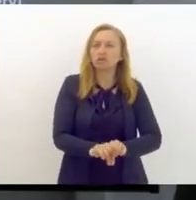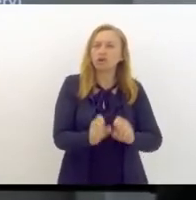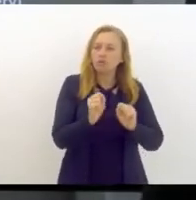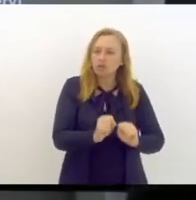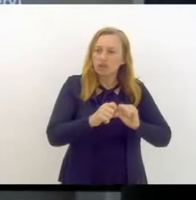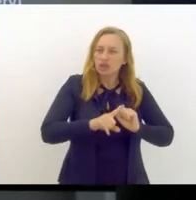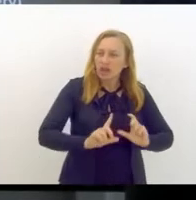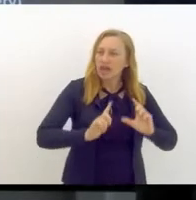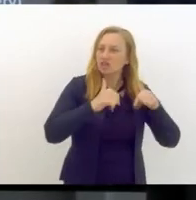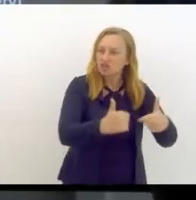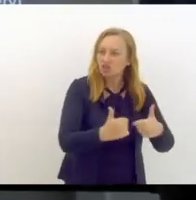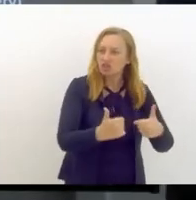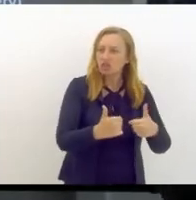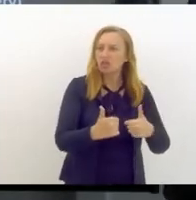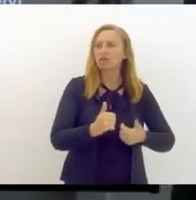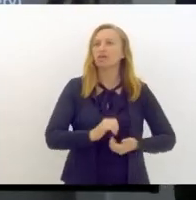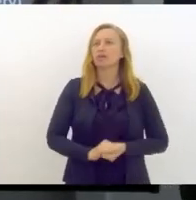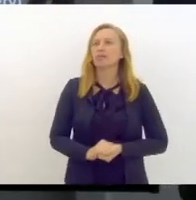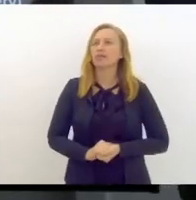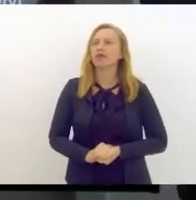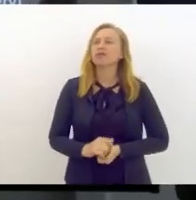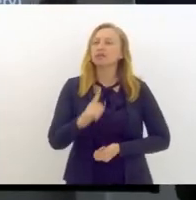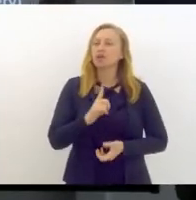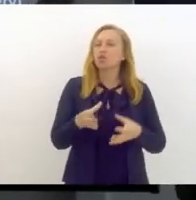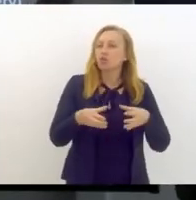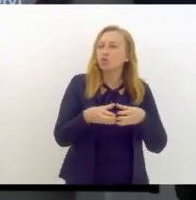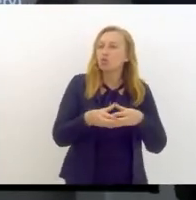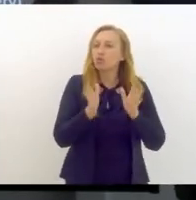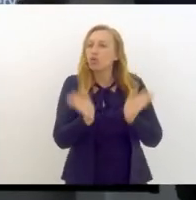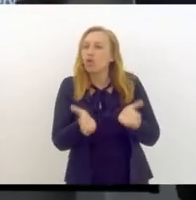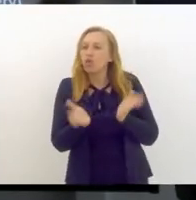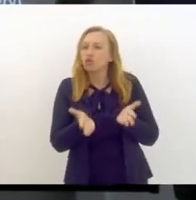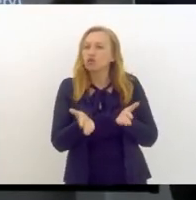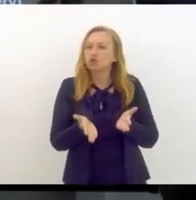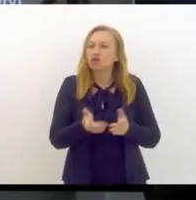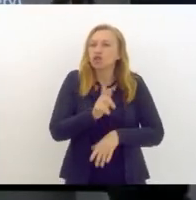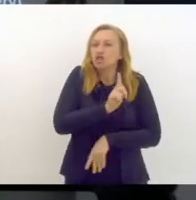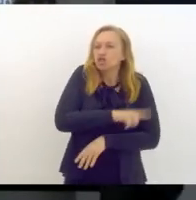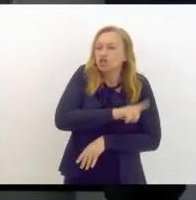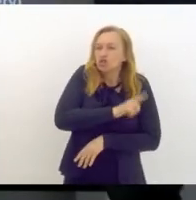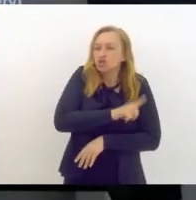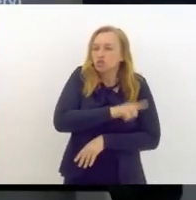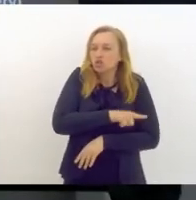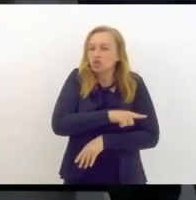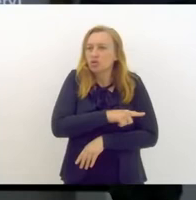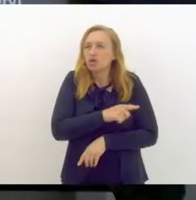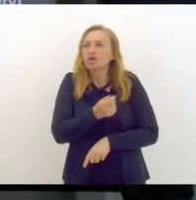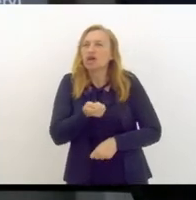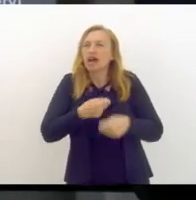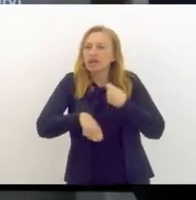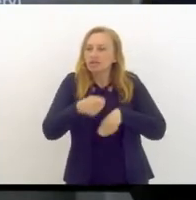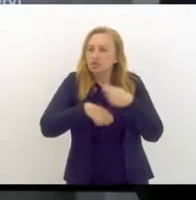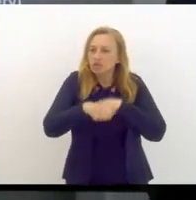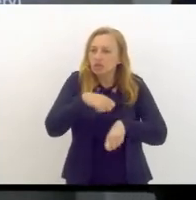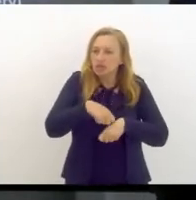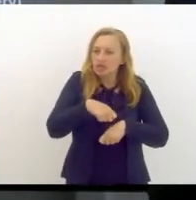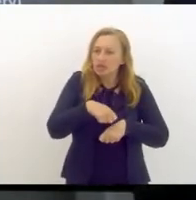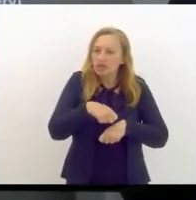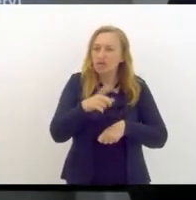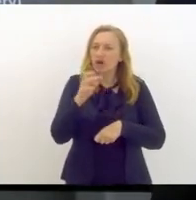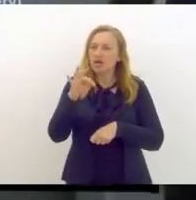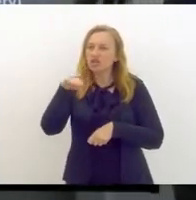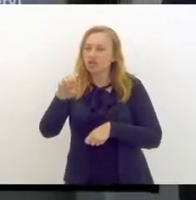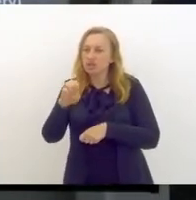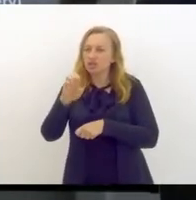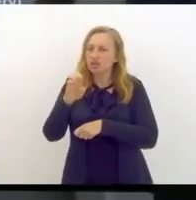tem identidade visual, a gente tem uma equipe hoje que compõe gestor, auxiliar de serviços gerais e agentes ambientais.